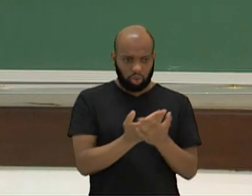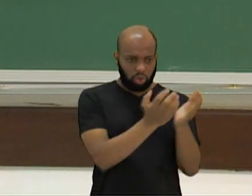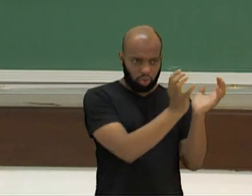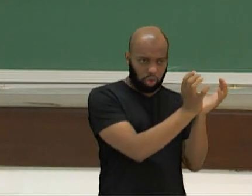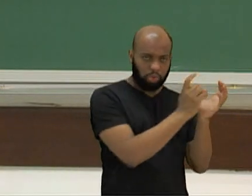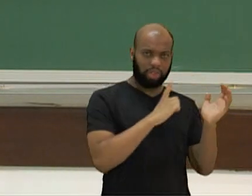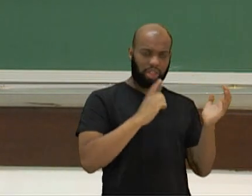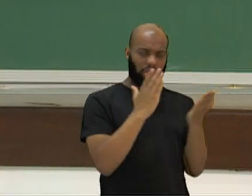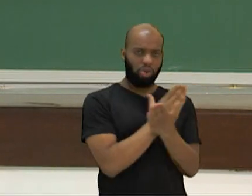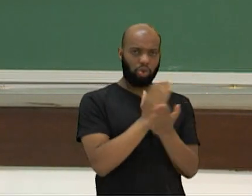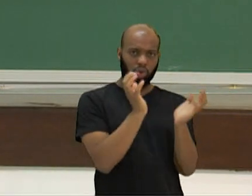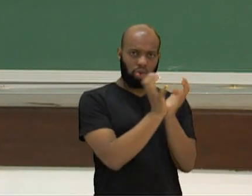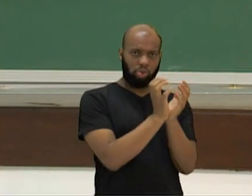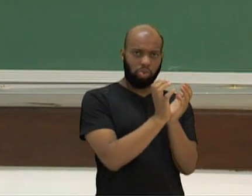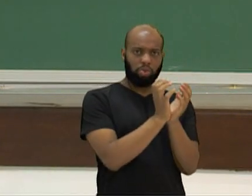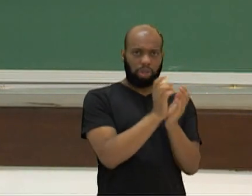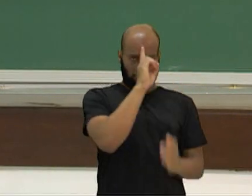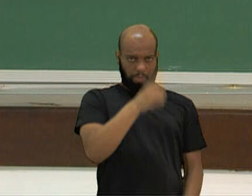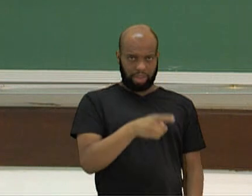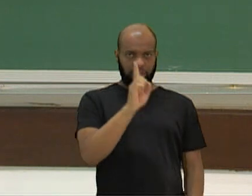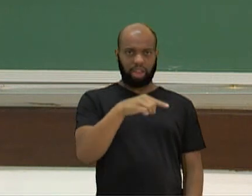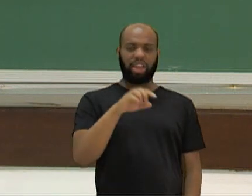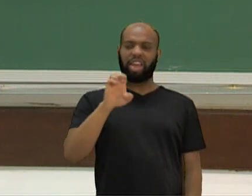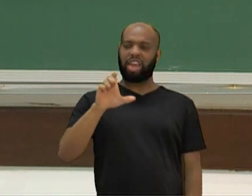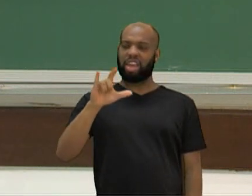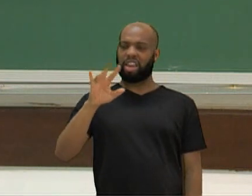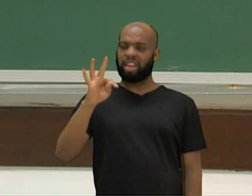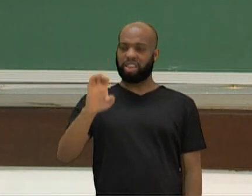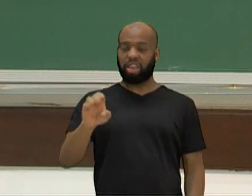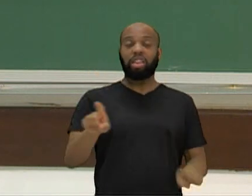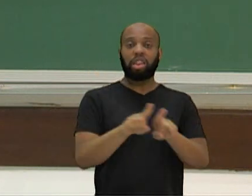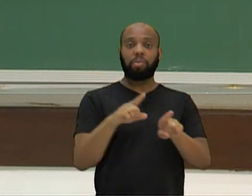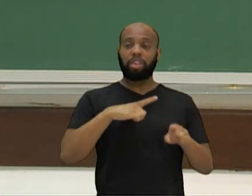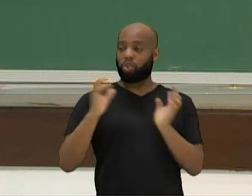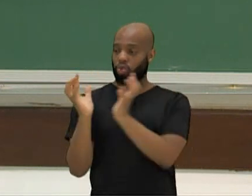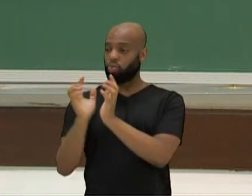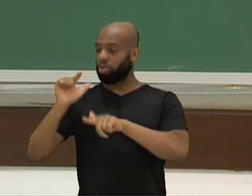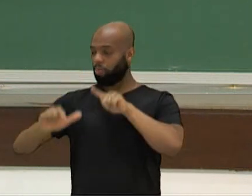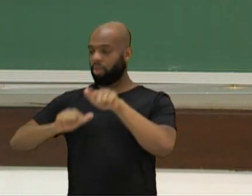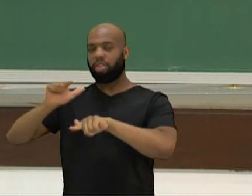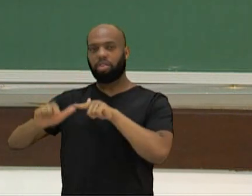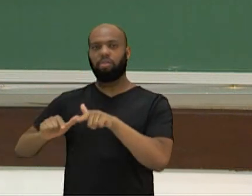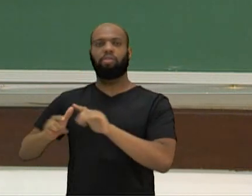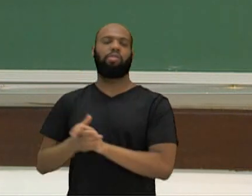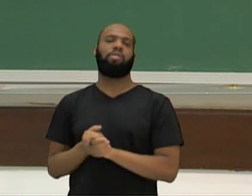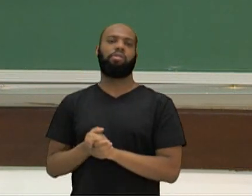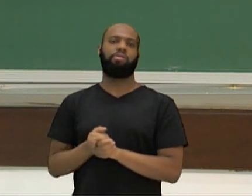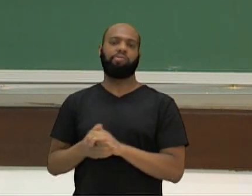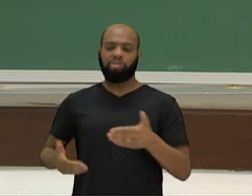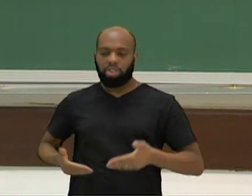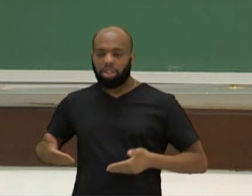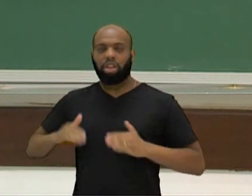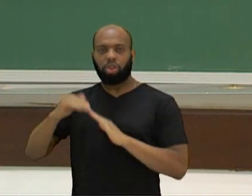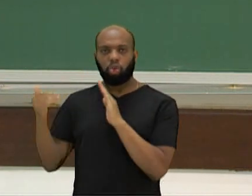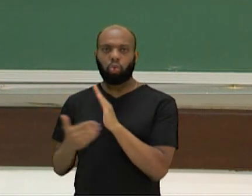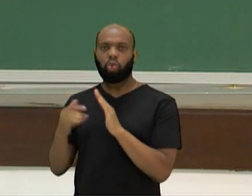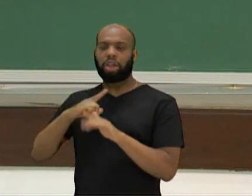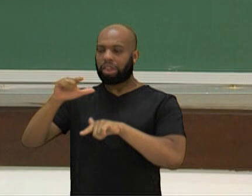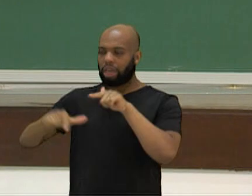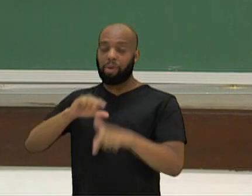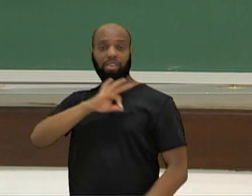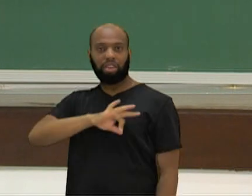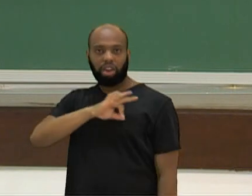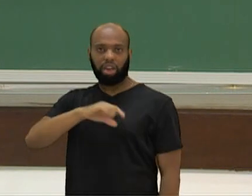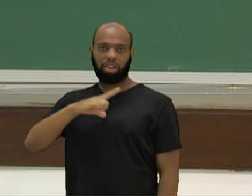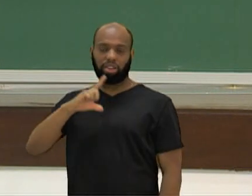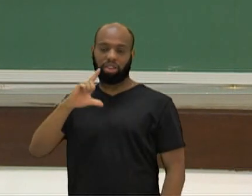classes dominantes, que é representada pela elite, e a classe trabalhadora, né? Os trabalhadores. Então, todo mundo que tem um trabalho